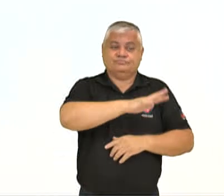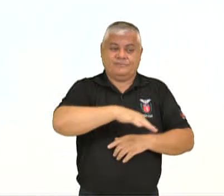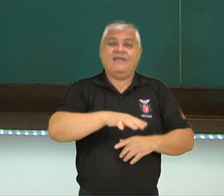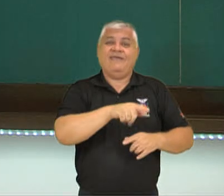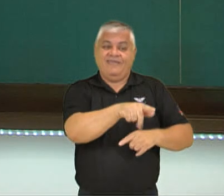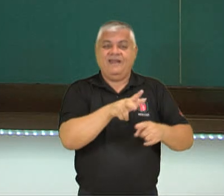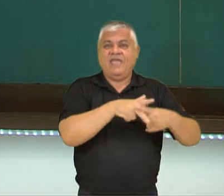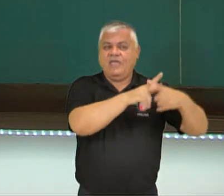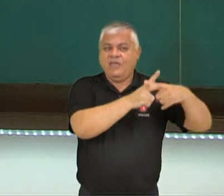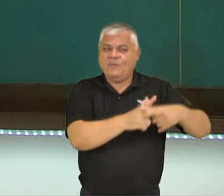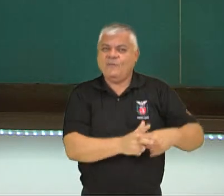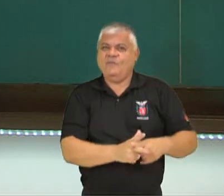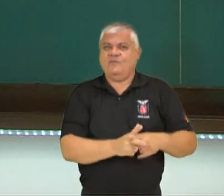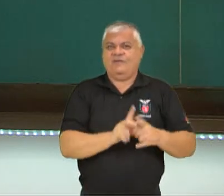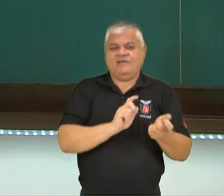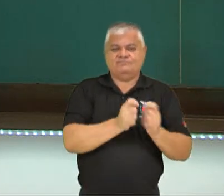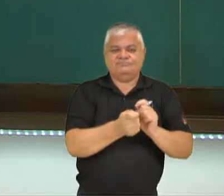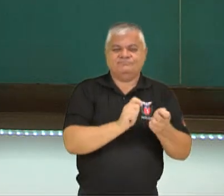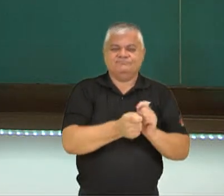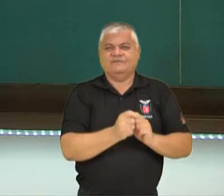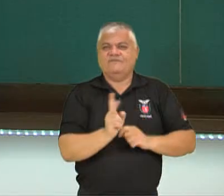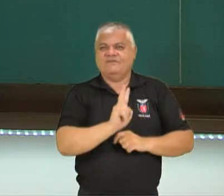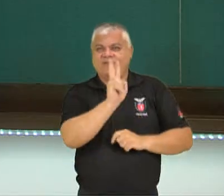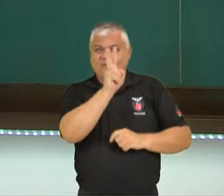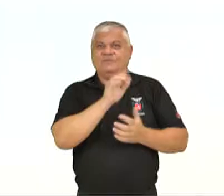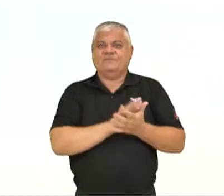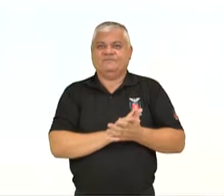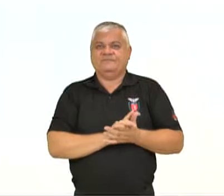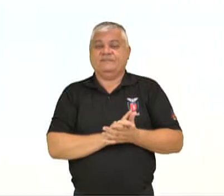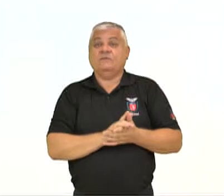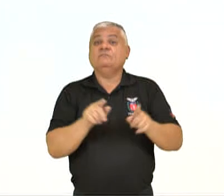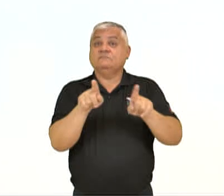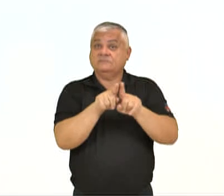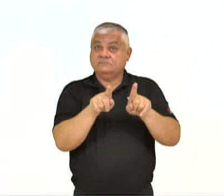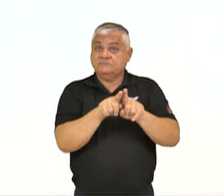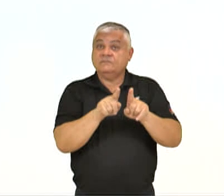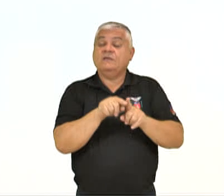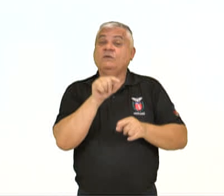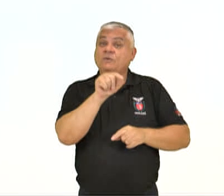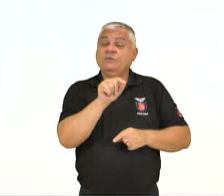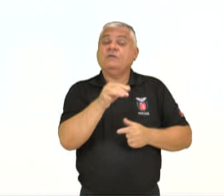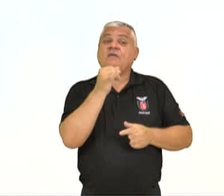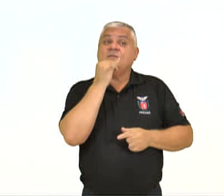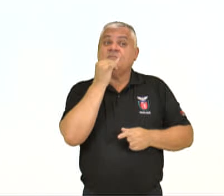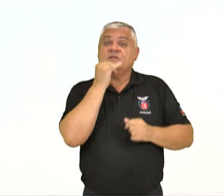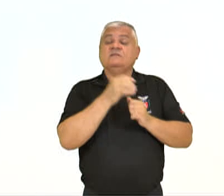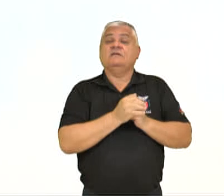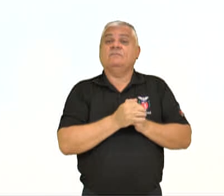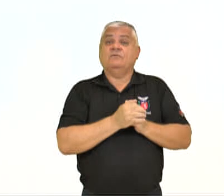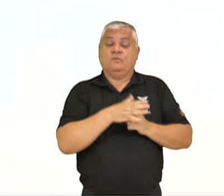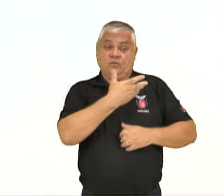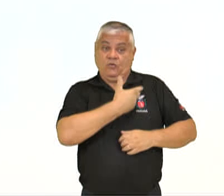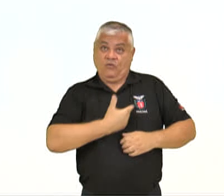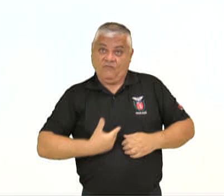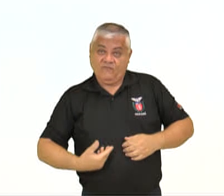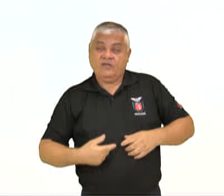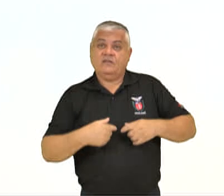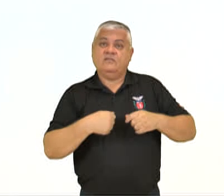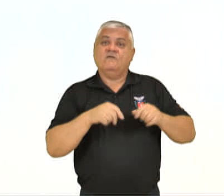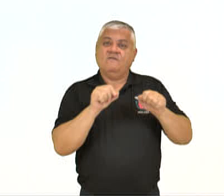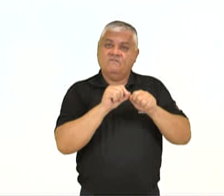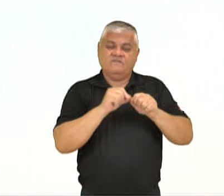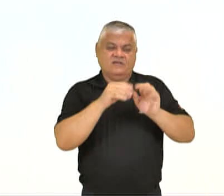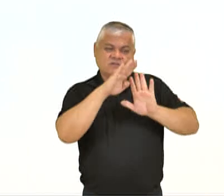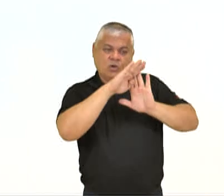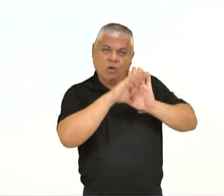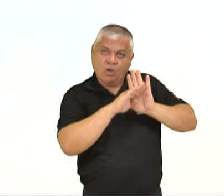autorregulador. Também cabe ao Estado, no liberalismo, a manutenção da ordem, a preservação da